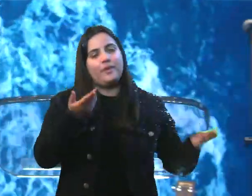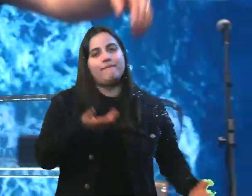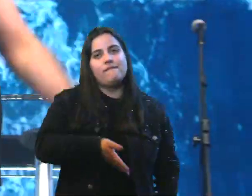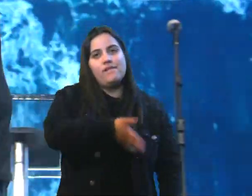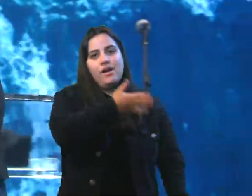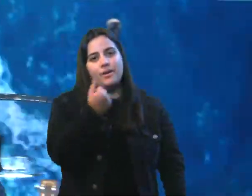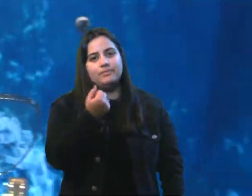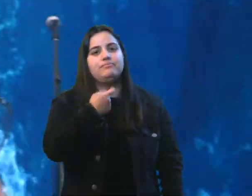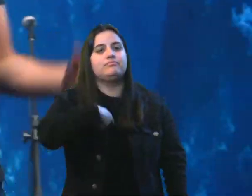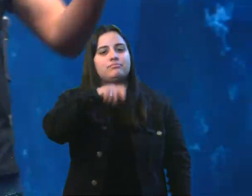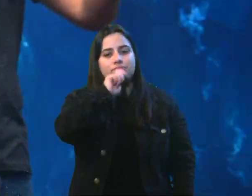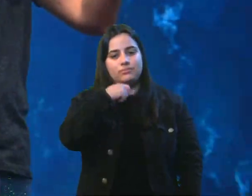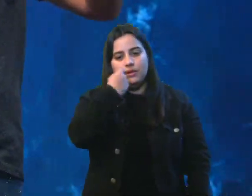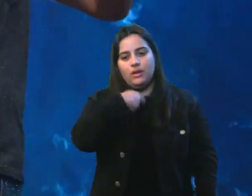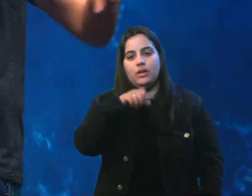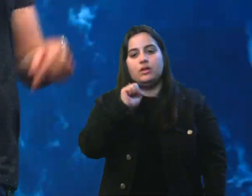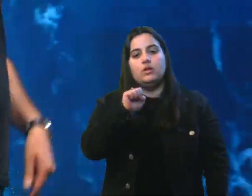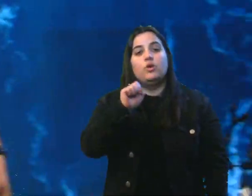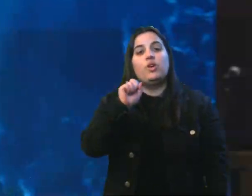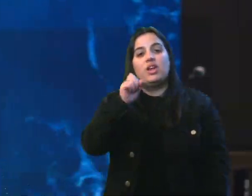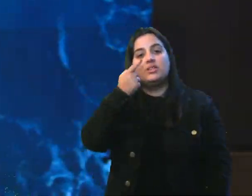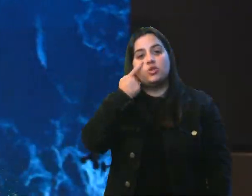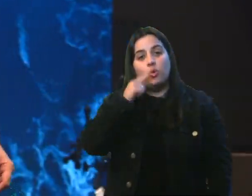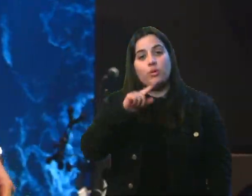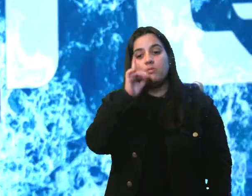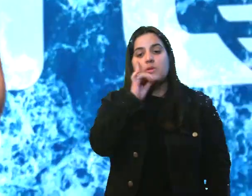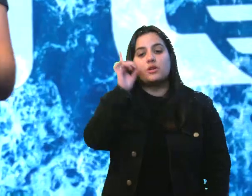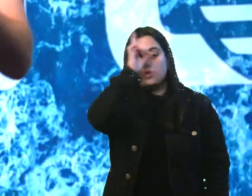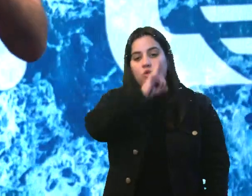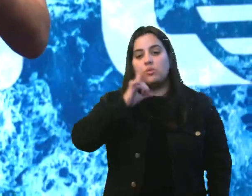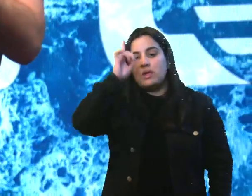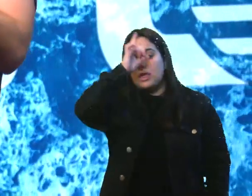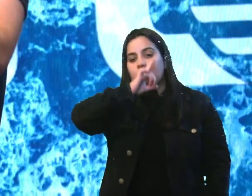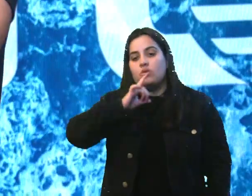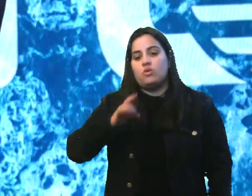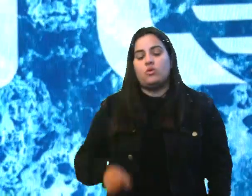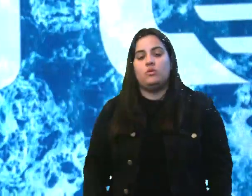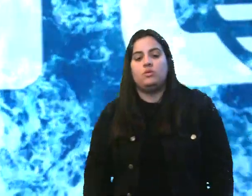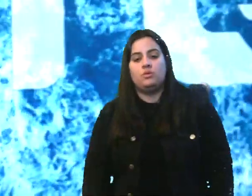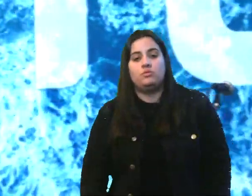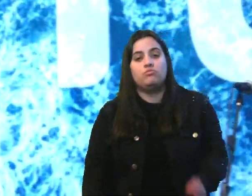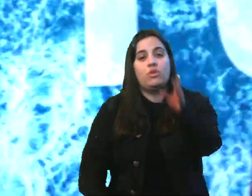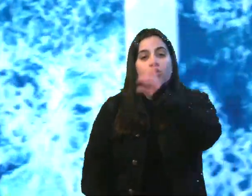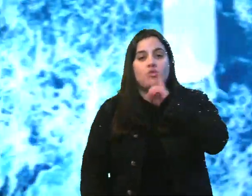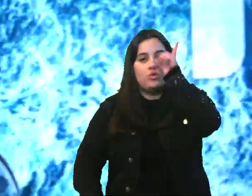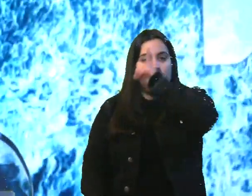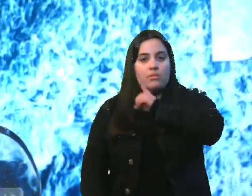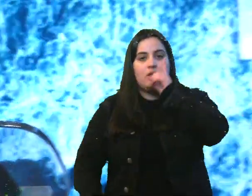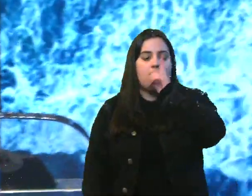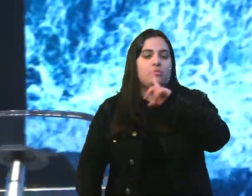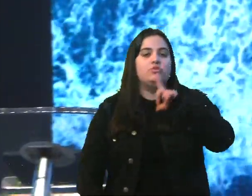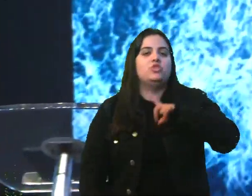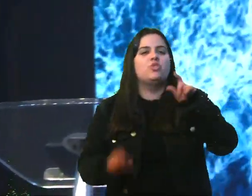passear, tomamos um sorvete, descobrimos que no domingo tinha um pet shop aberto.